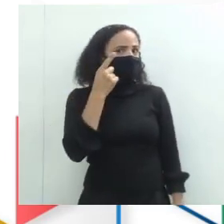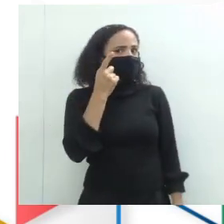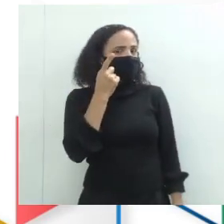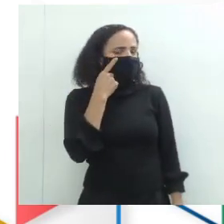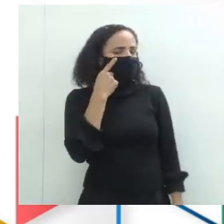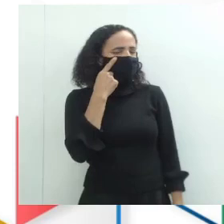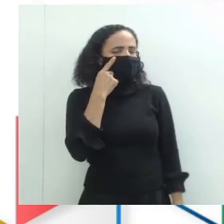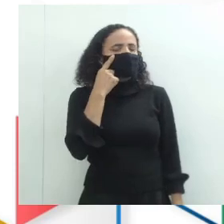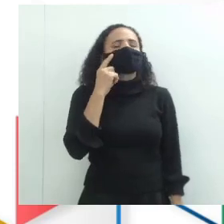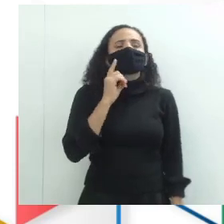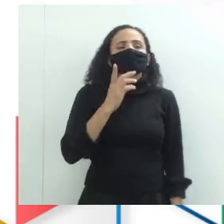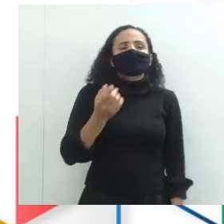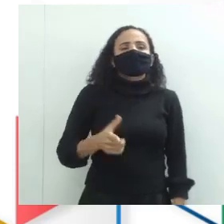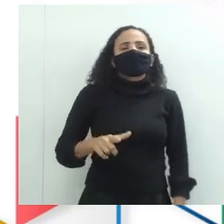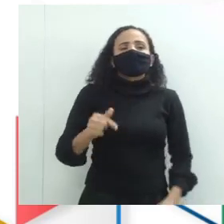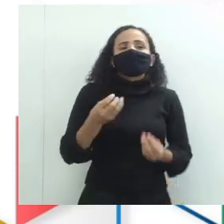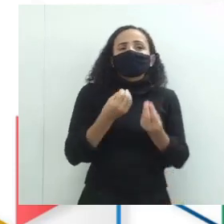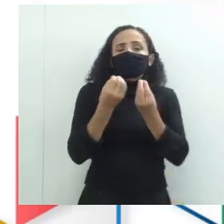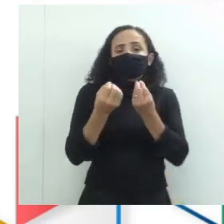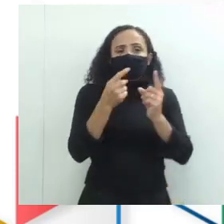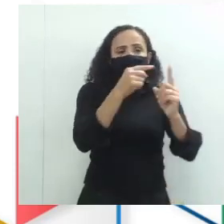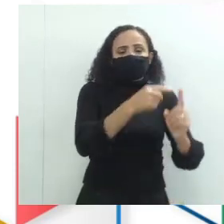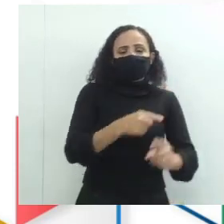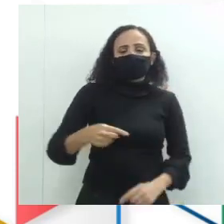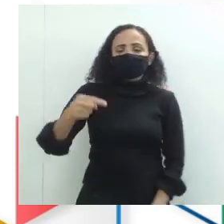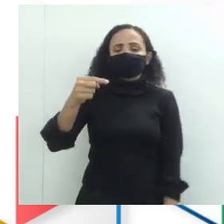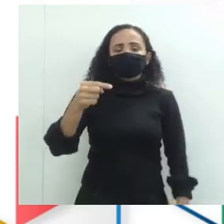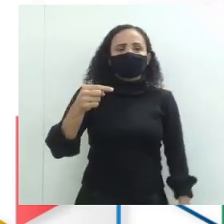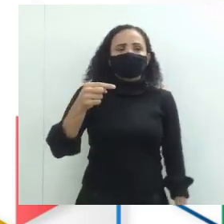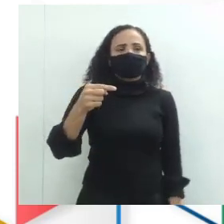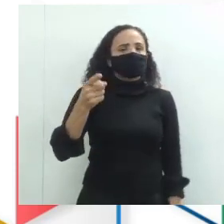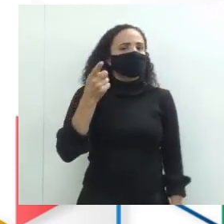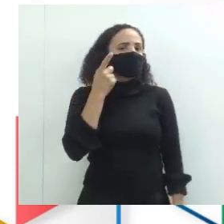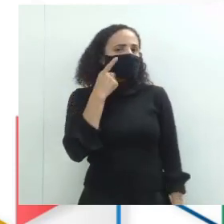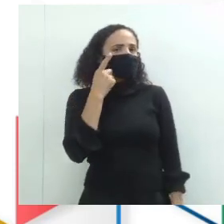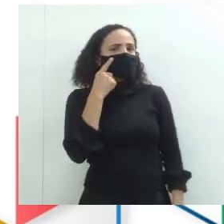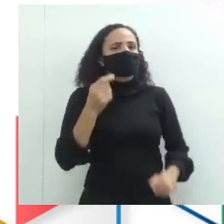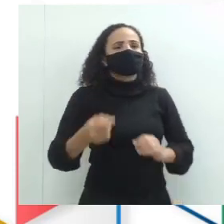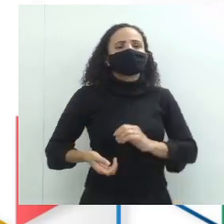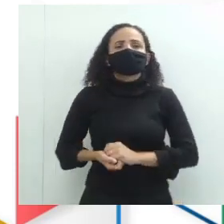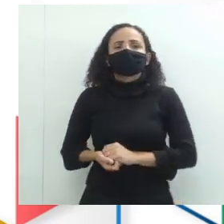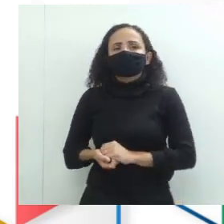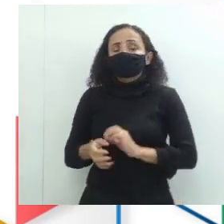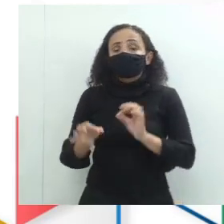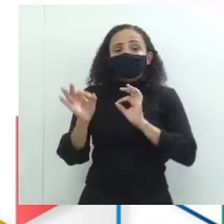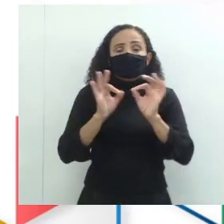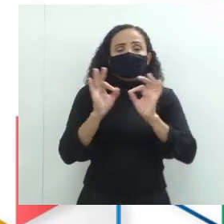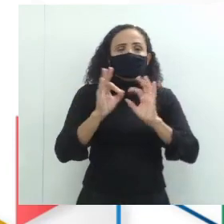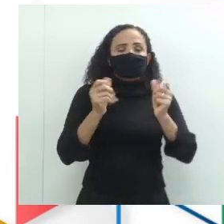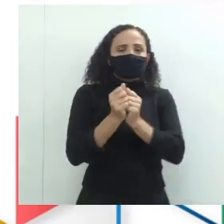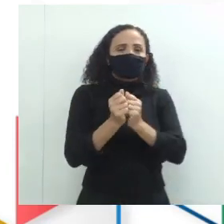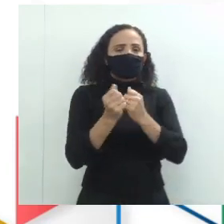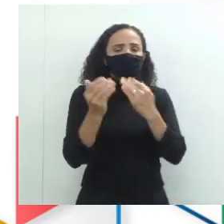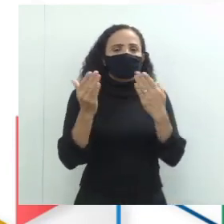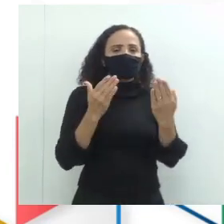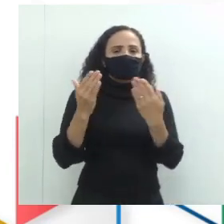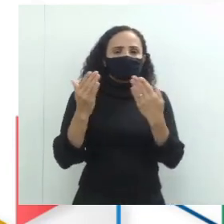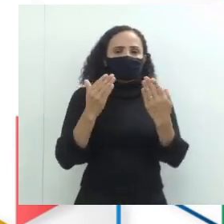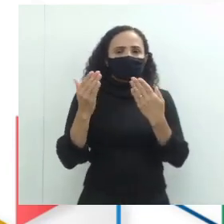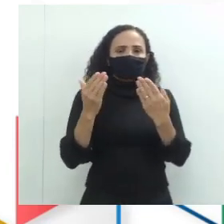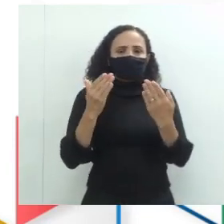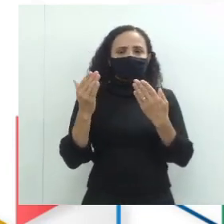x igual a 7 menos esse 4. Tá bom? Feito isso, eu vou comparar com o item